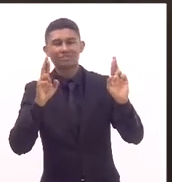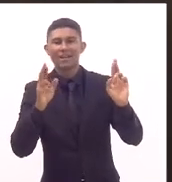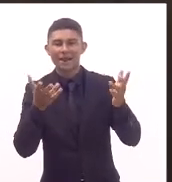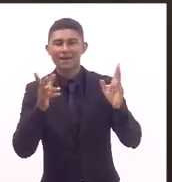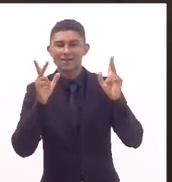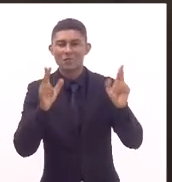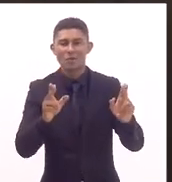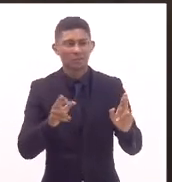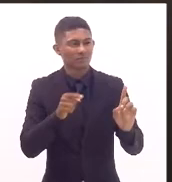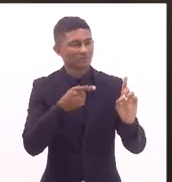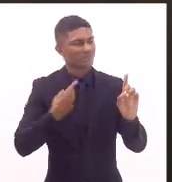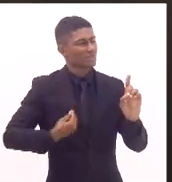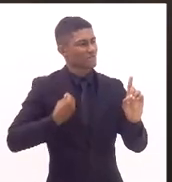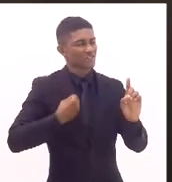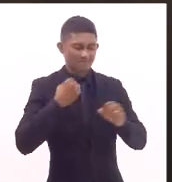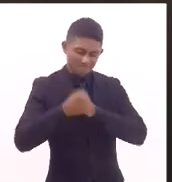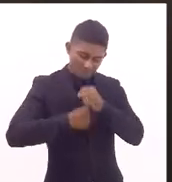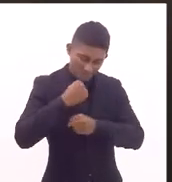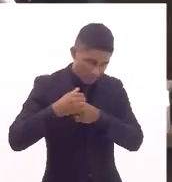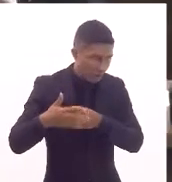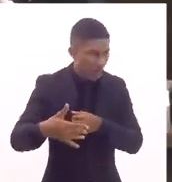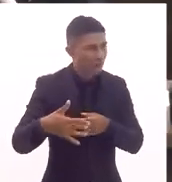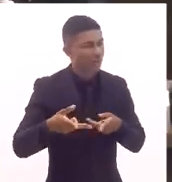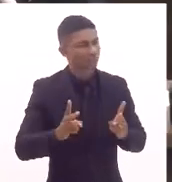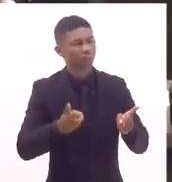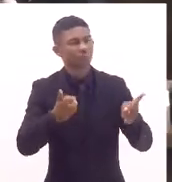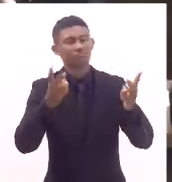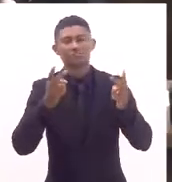viva muitos anos de vida